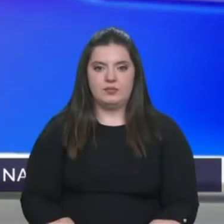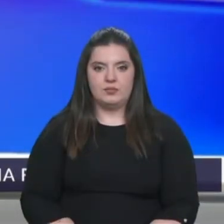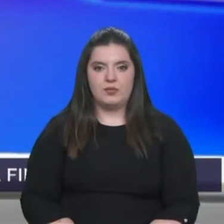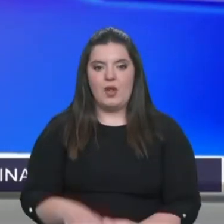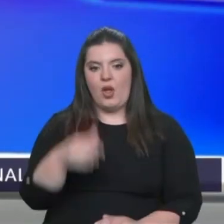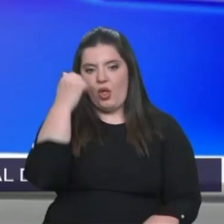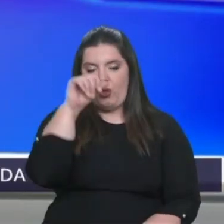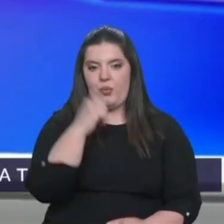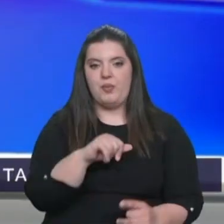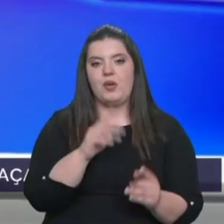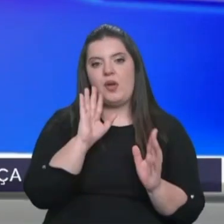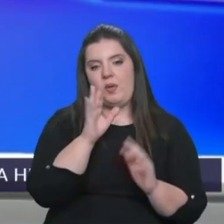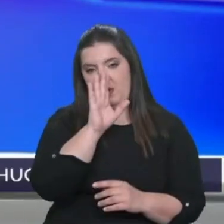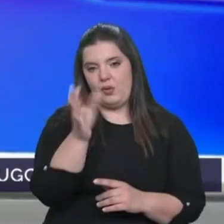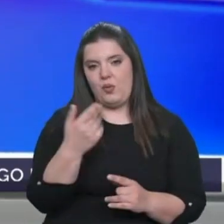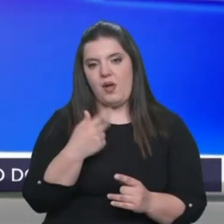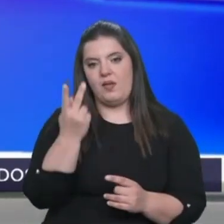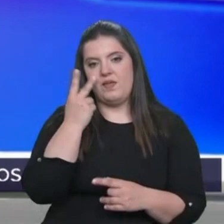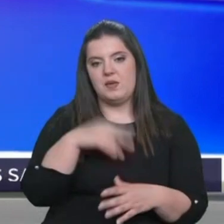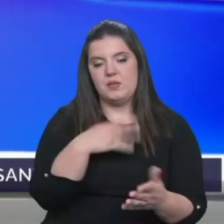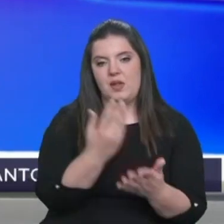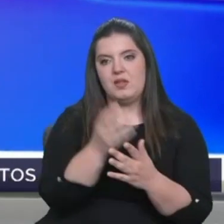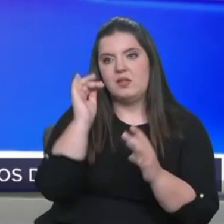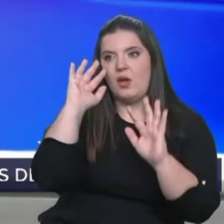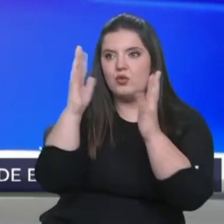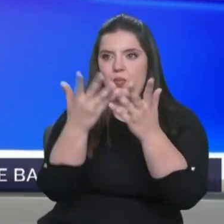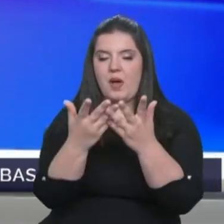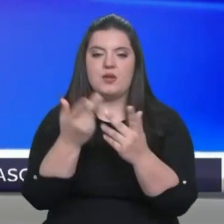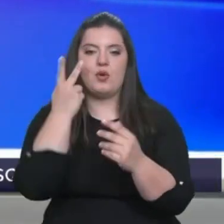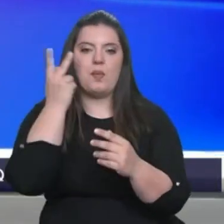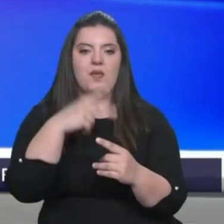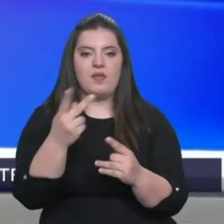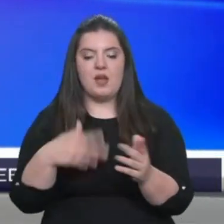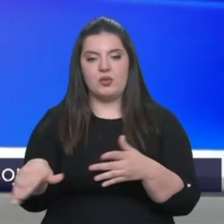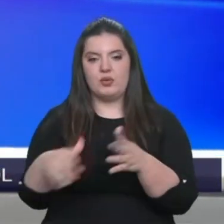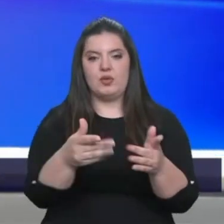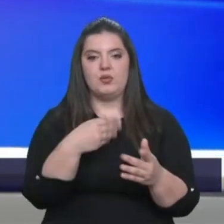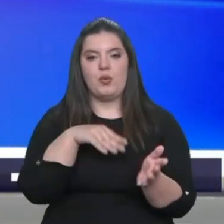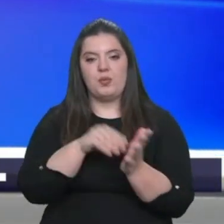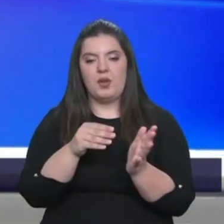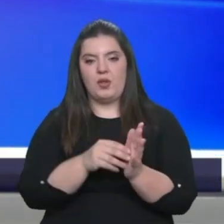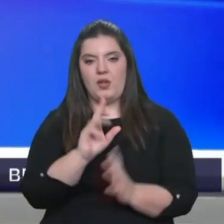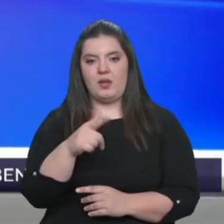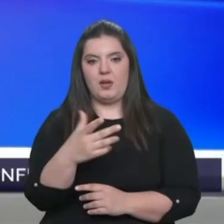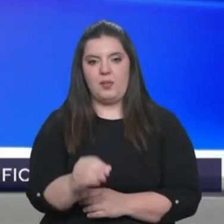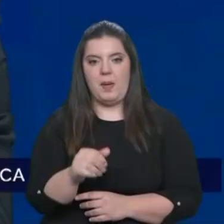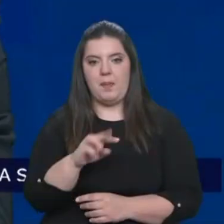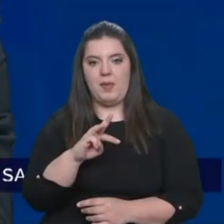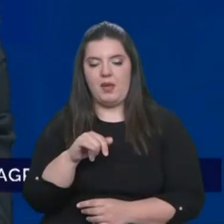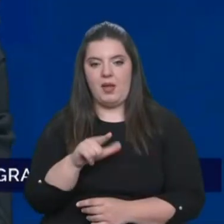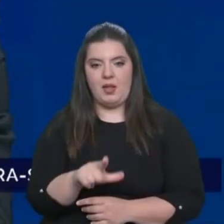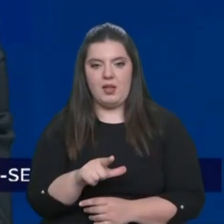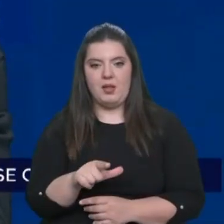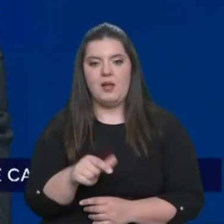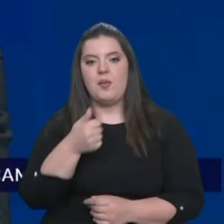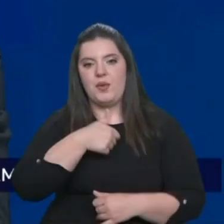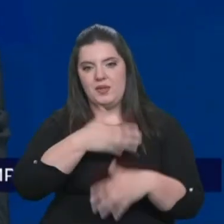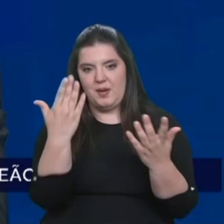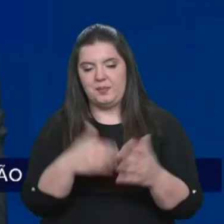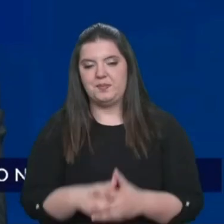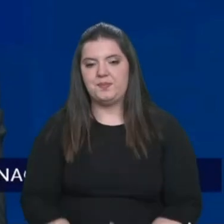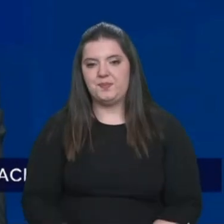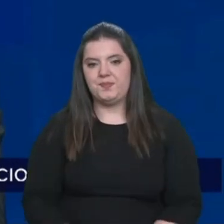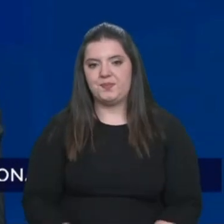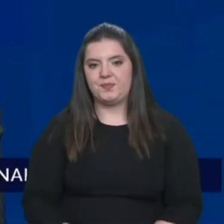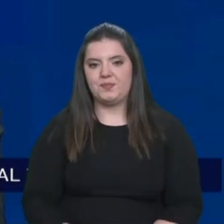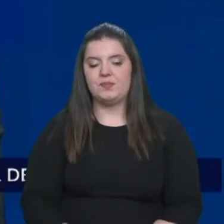Ao domingo é habitual, viajamos até ao espaço numa viagem conduzida pelo comentador da RTP, Miguel Gonçalves. Miguel, bom dia. Bom dia,